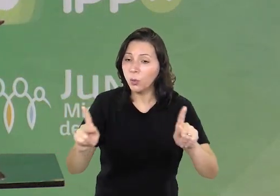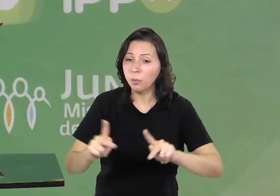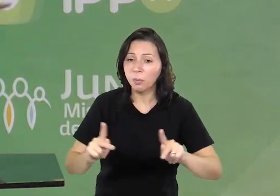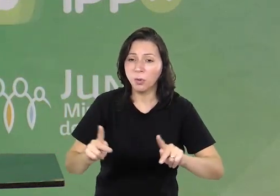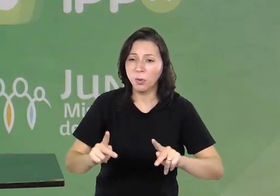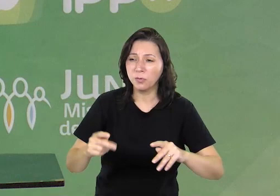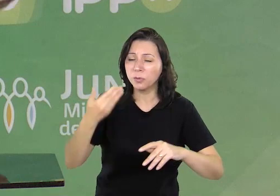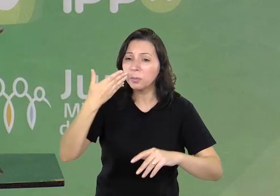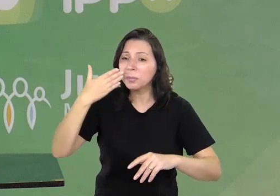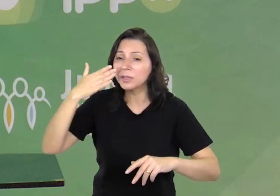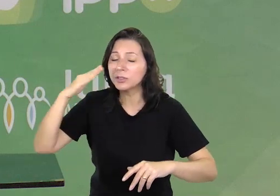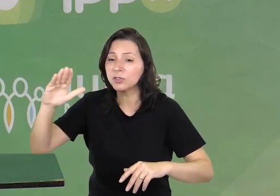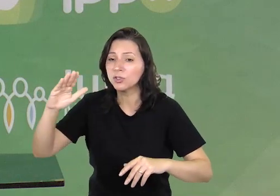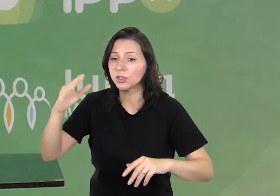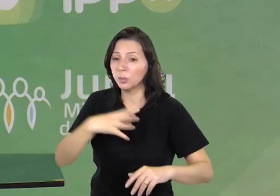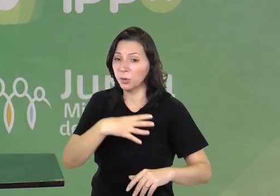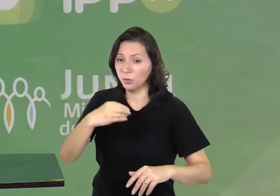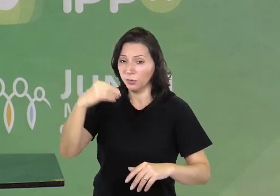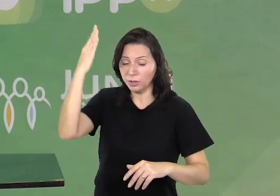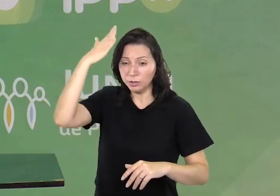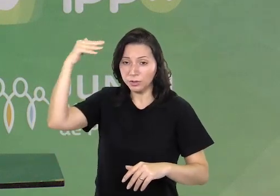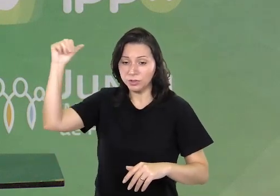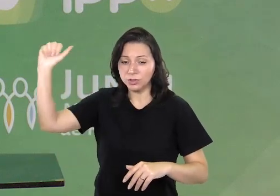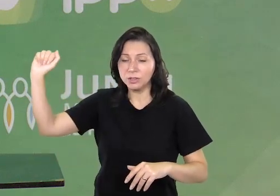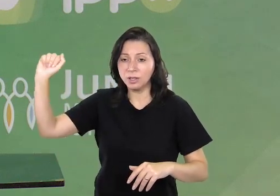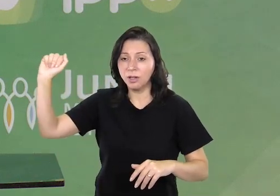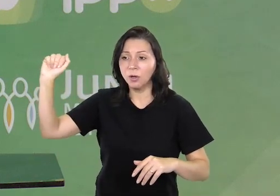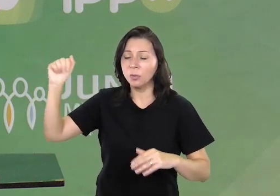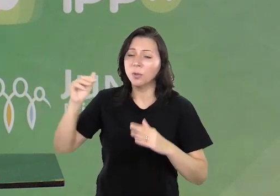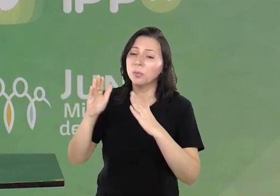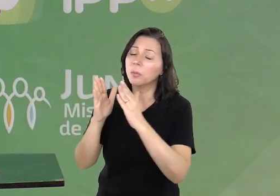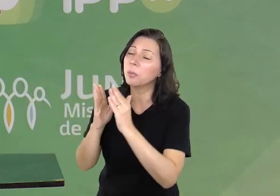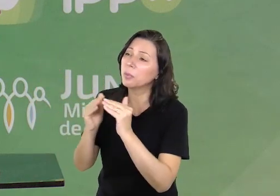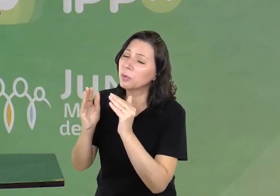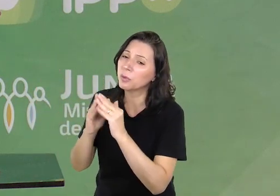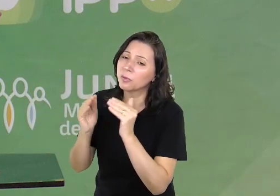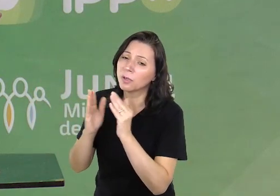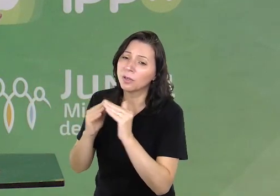pai foi demais esfolou o nosso pescoço